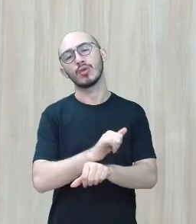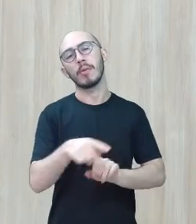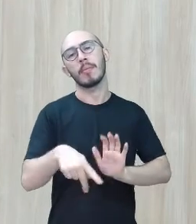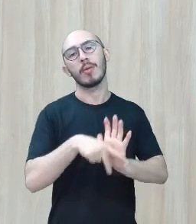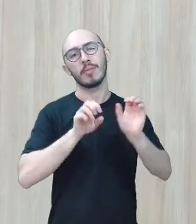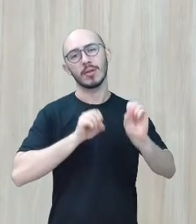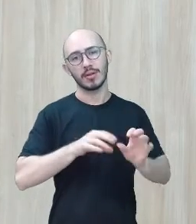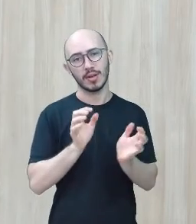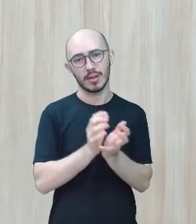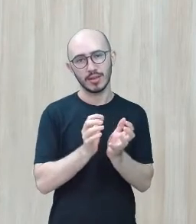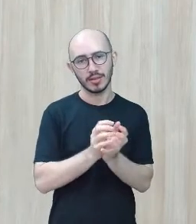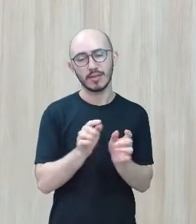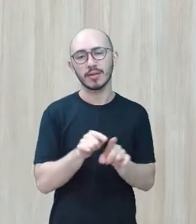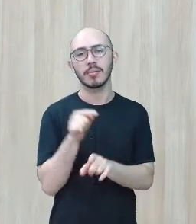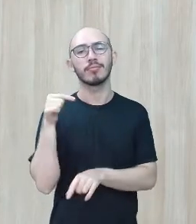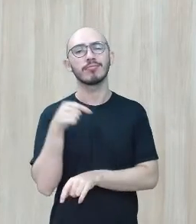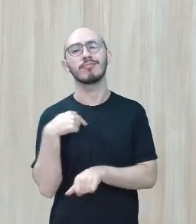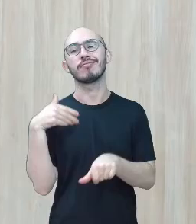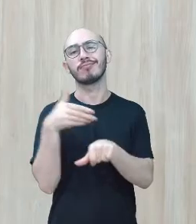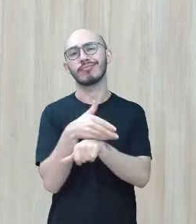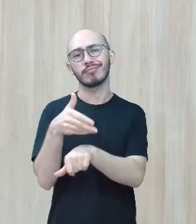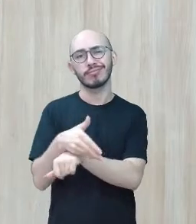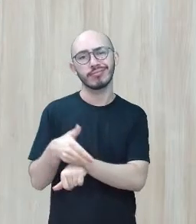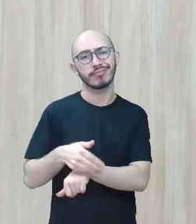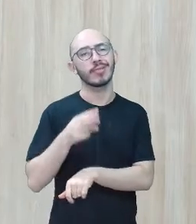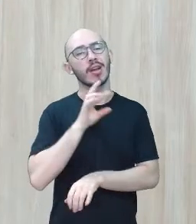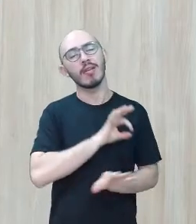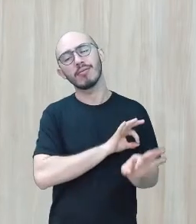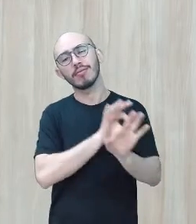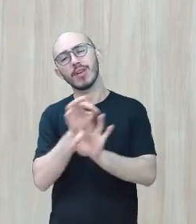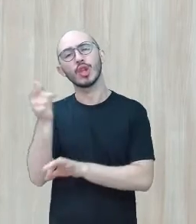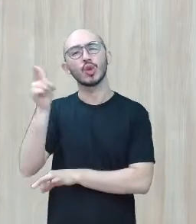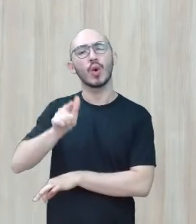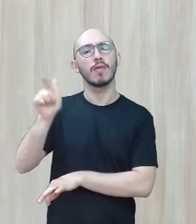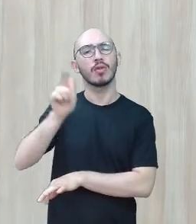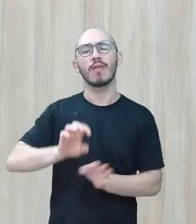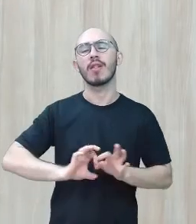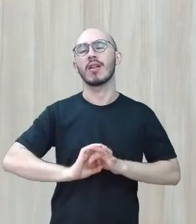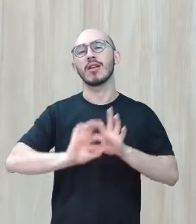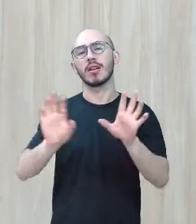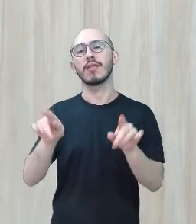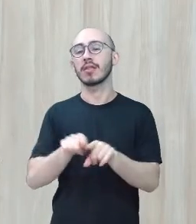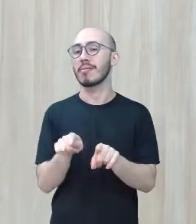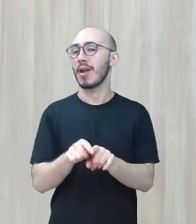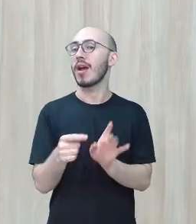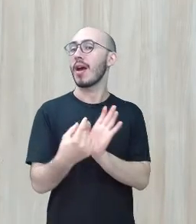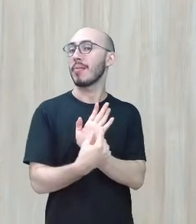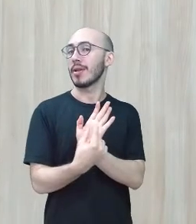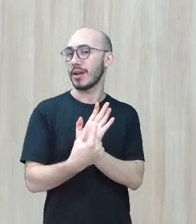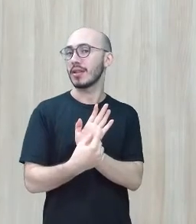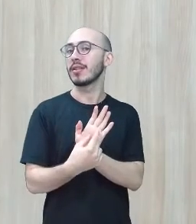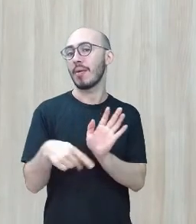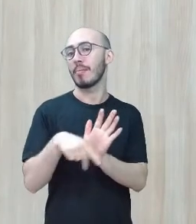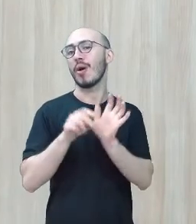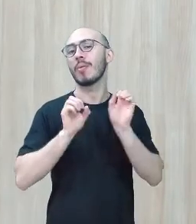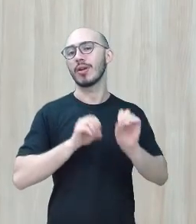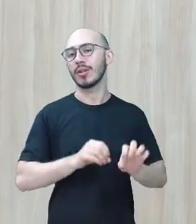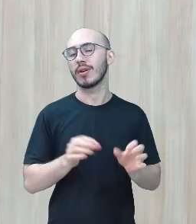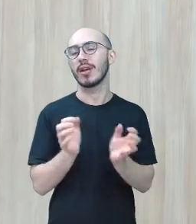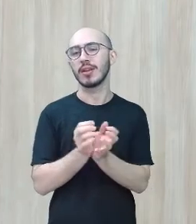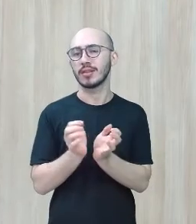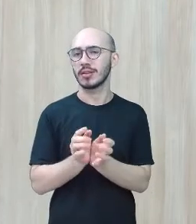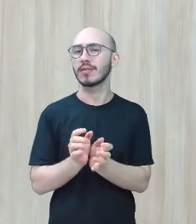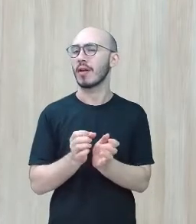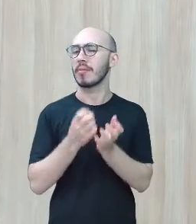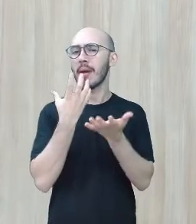Recife. Por lá vocês podem ver, rever, comentar. E temos também o aplicativo do Educa Recife, que vocês podem